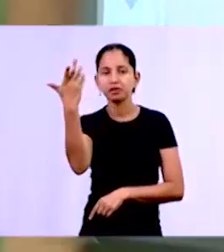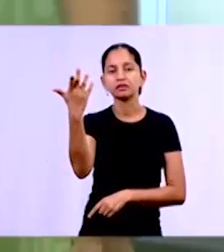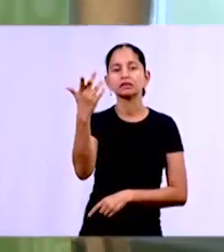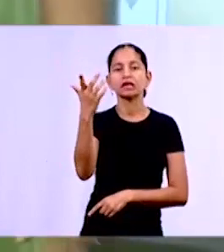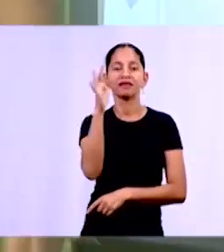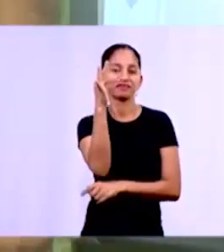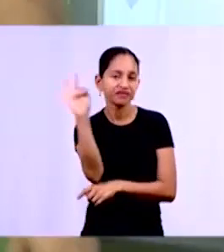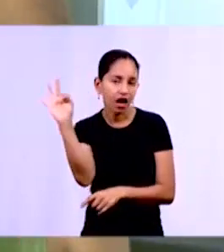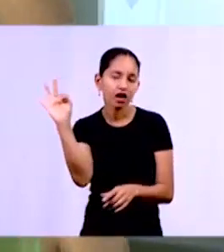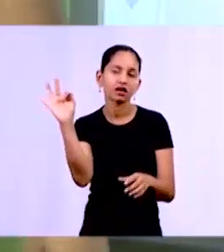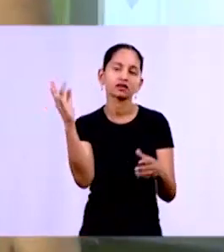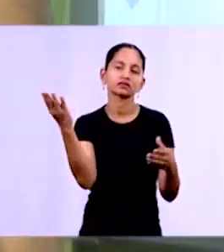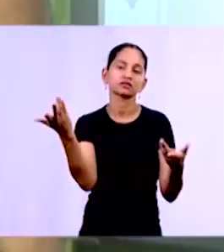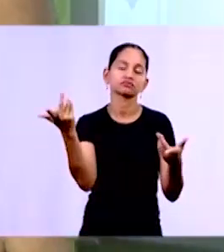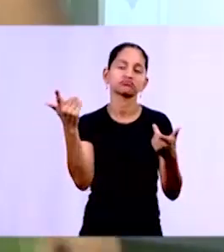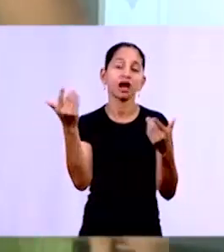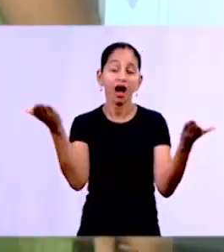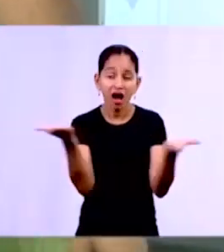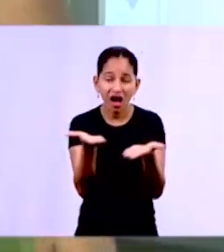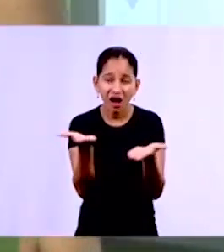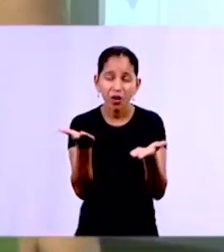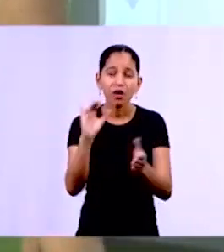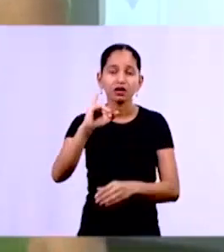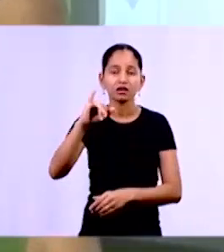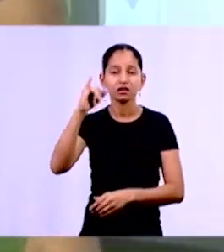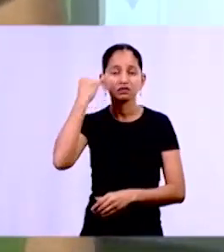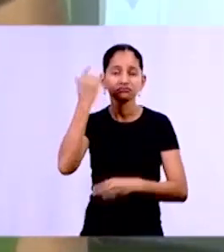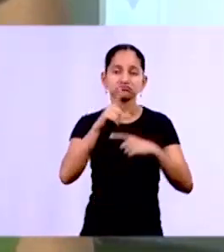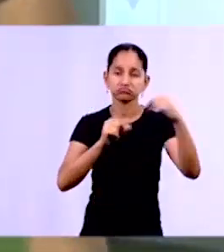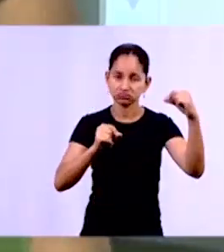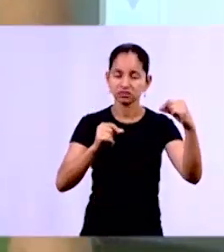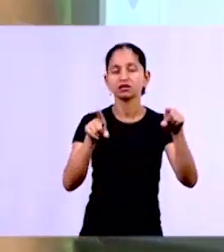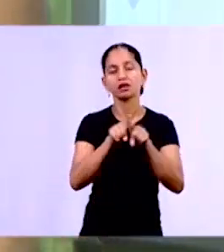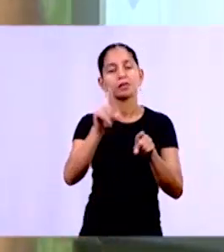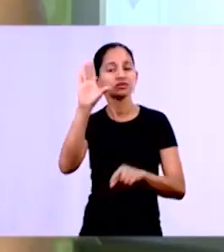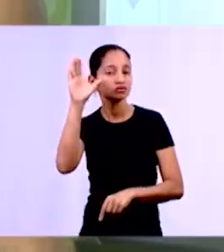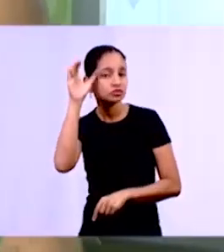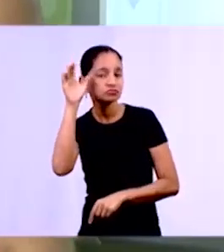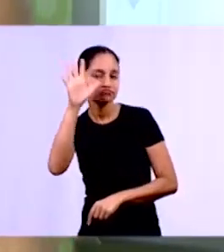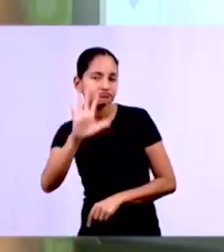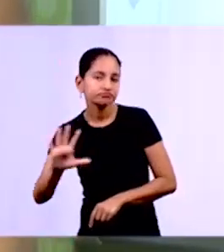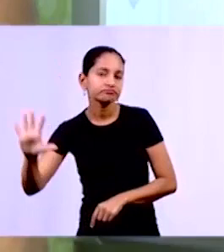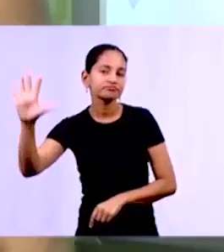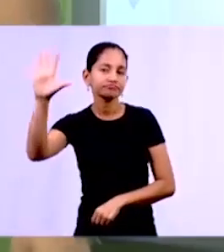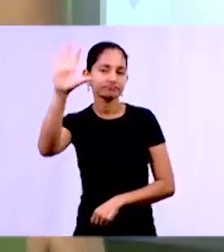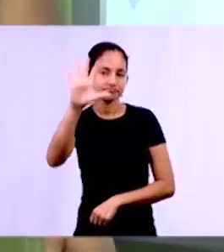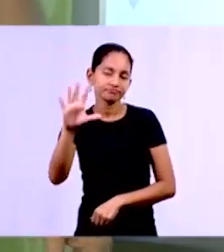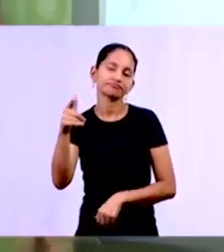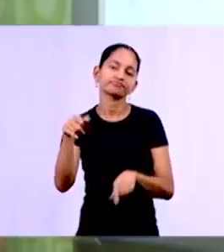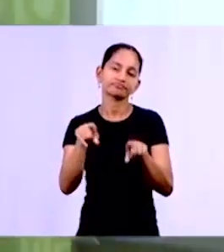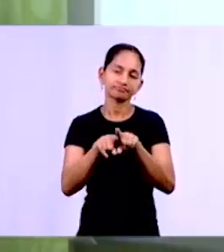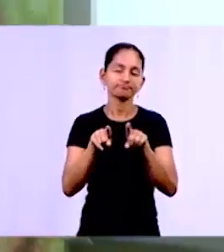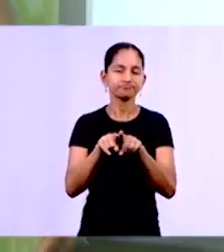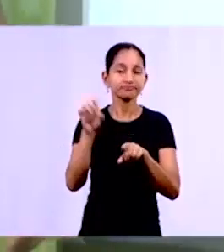Inglaterra, e agora a China e Japão lá na Ásia que estão fazendo grande coisa com supercomputação,